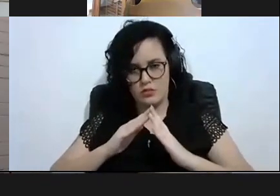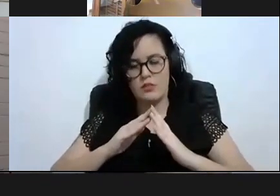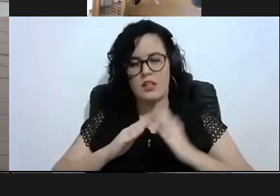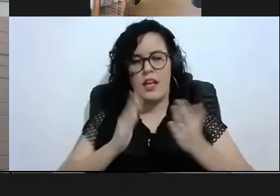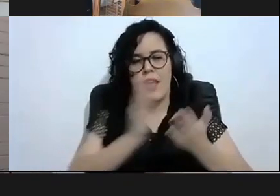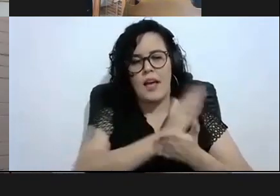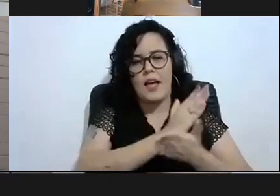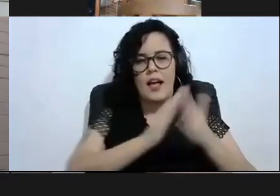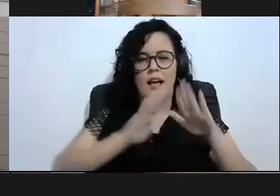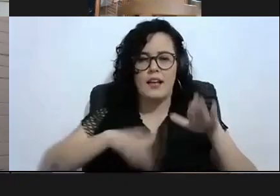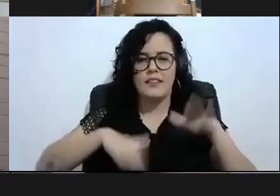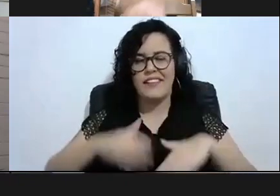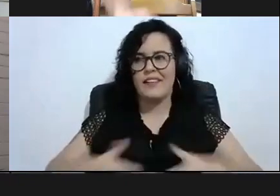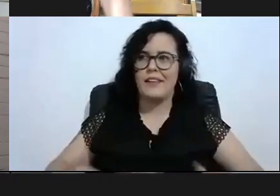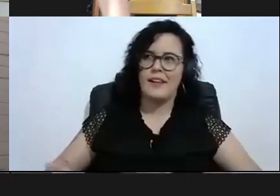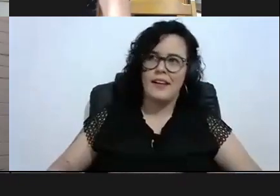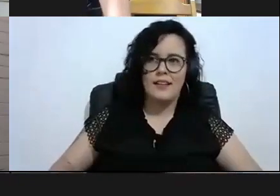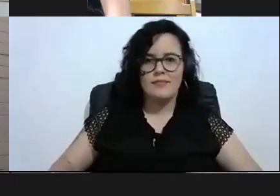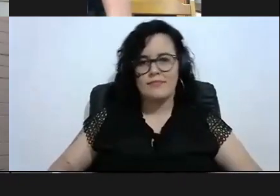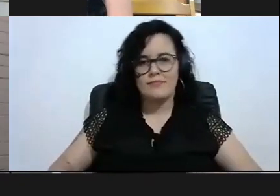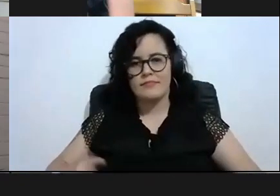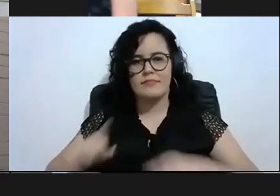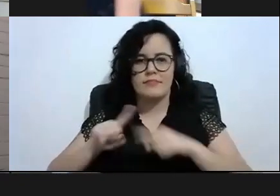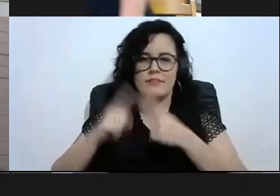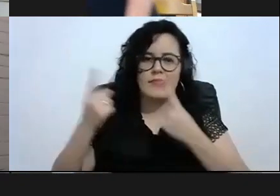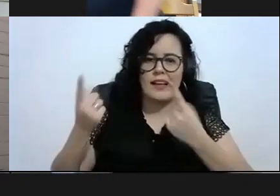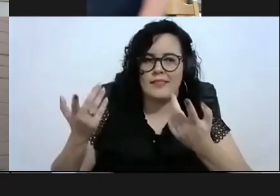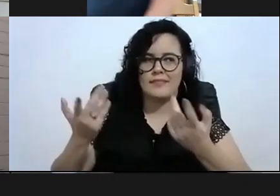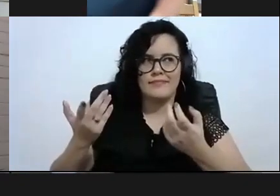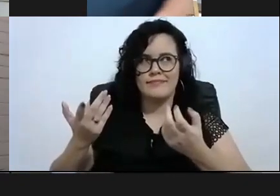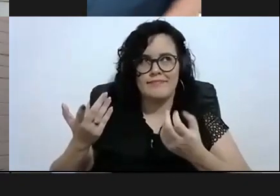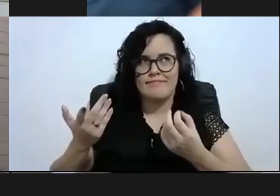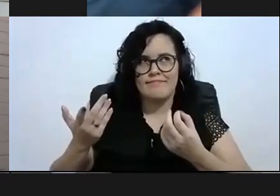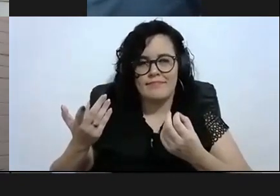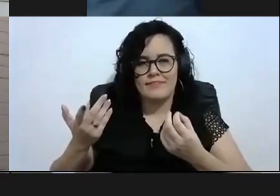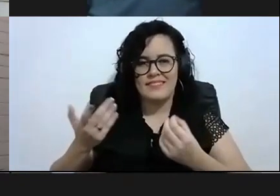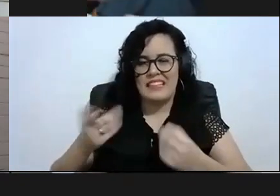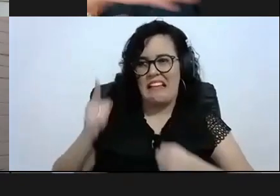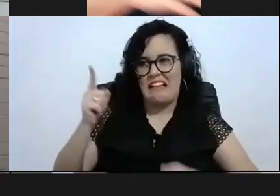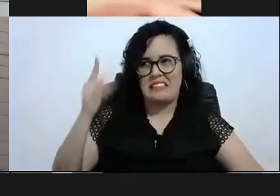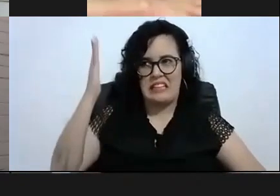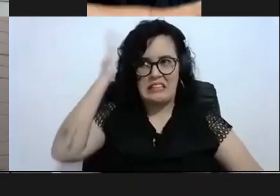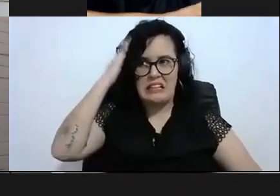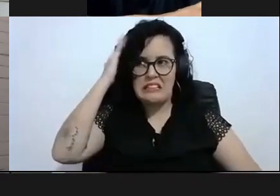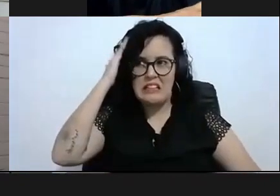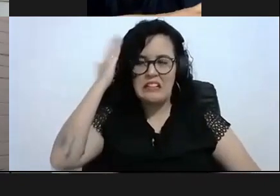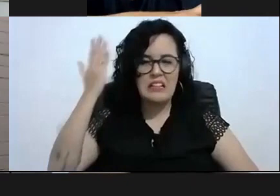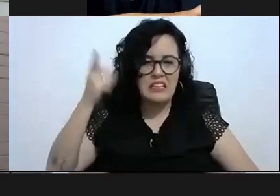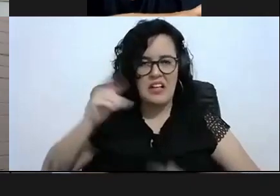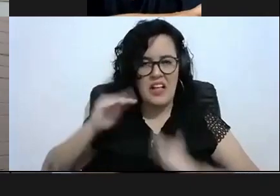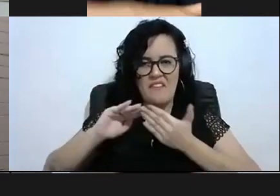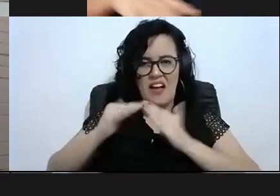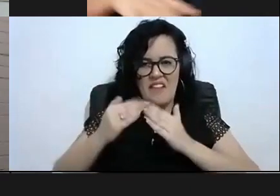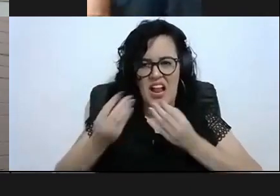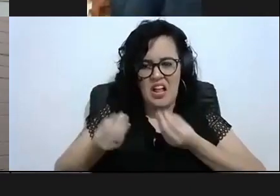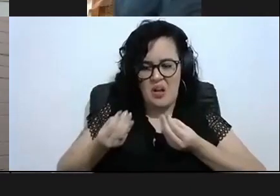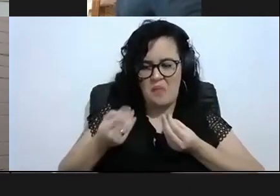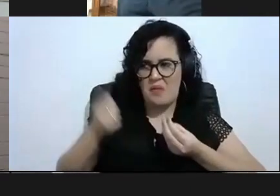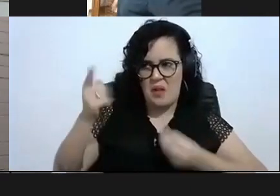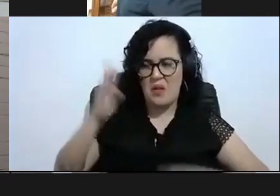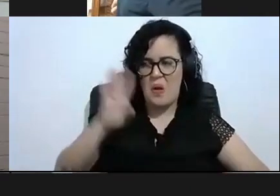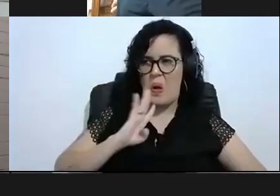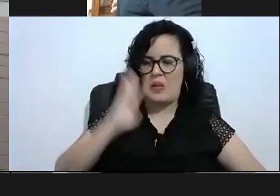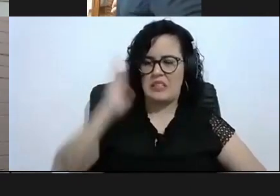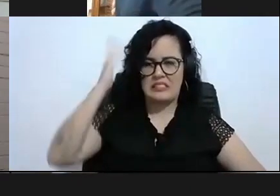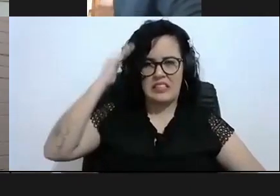que, mas como eu posso dizer assim, sabe demais, né, para quem veio de onde você veio, umas coisas